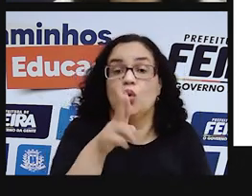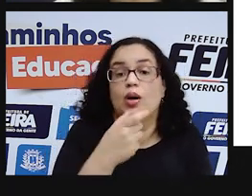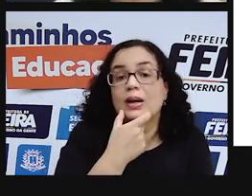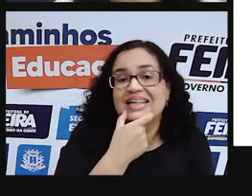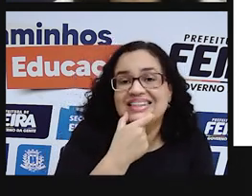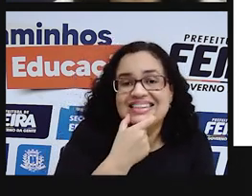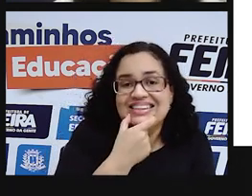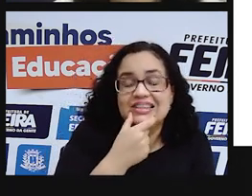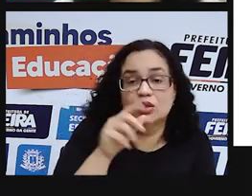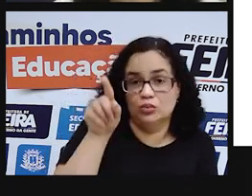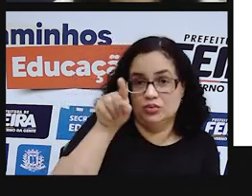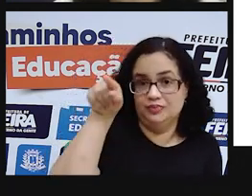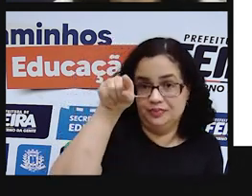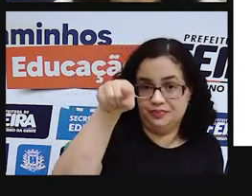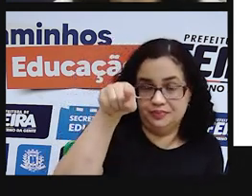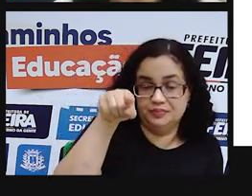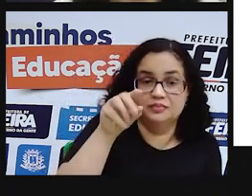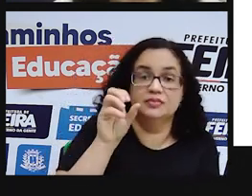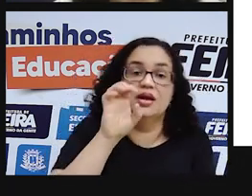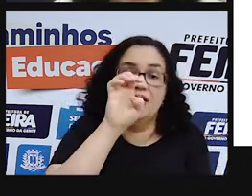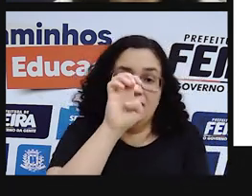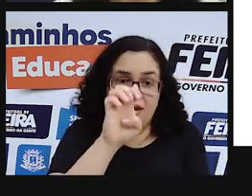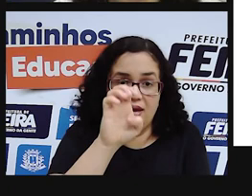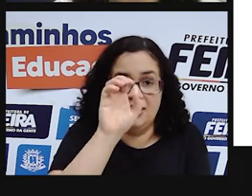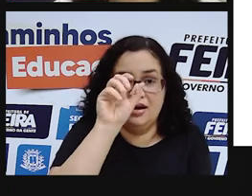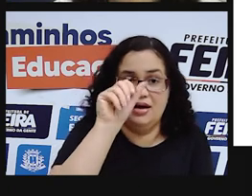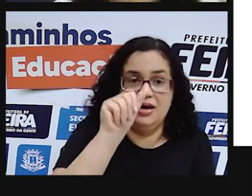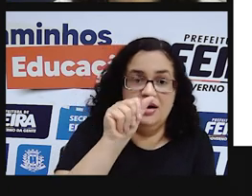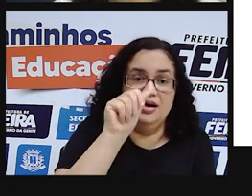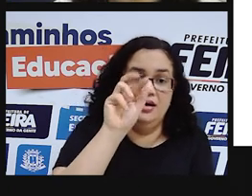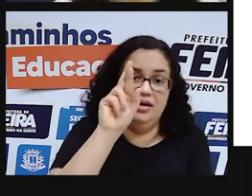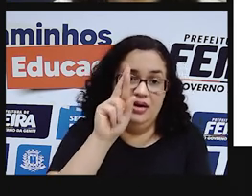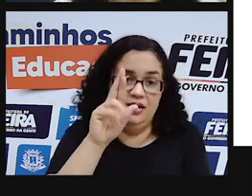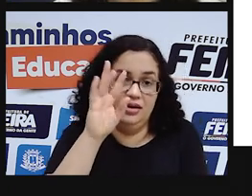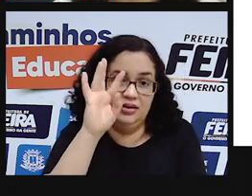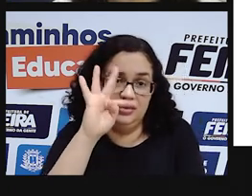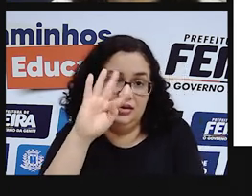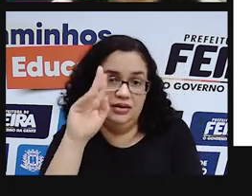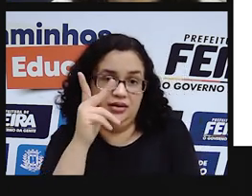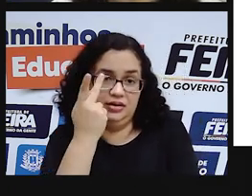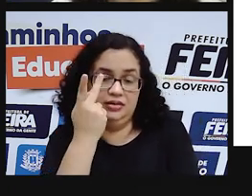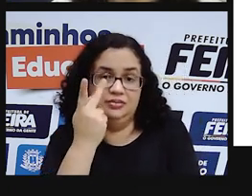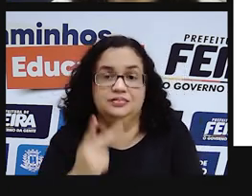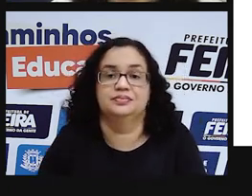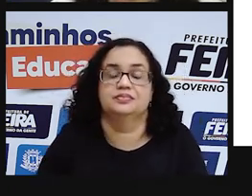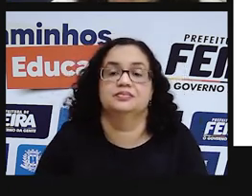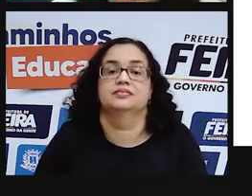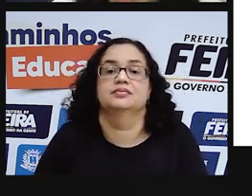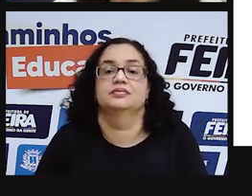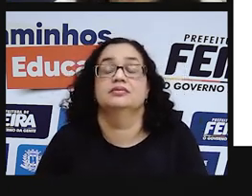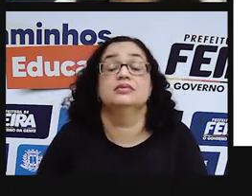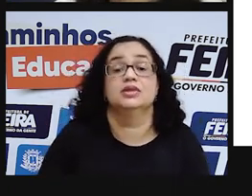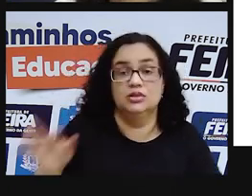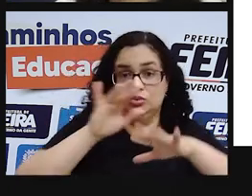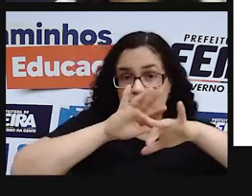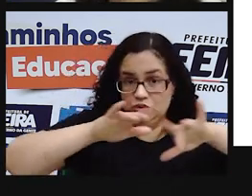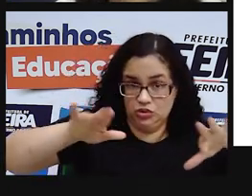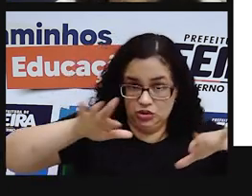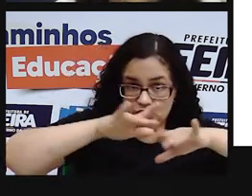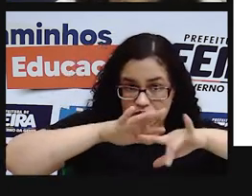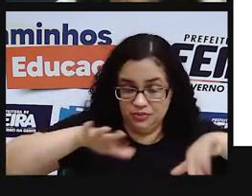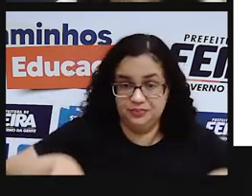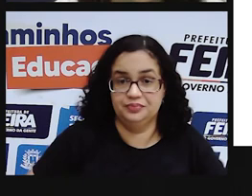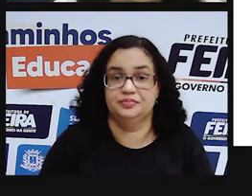aí se escreve desse jeito tá vendo é a r t h e aí depois que a gente digita